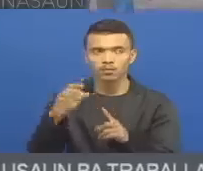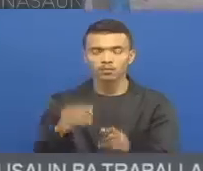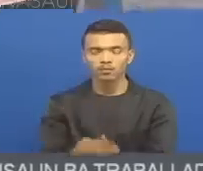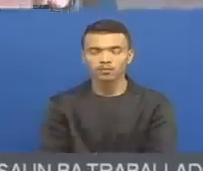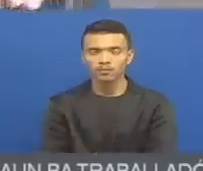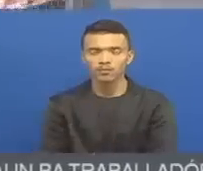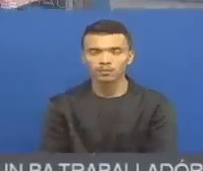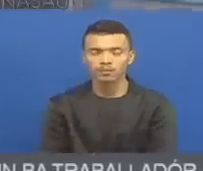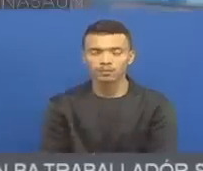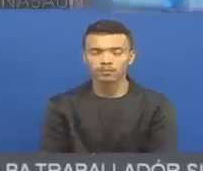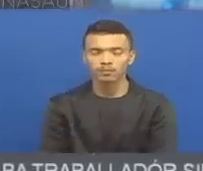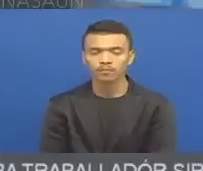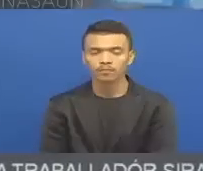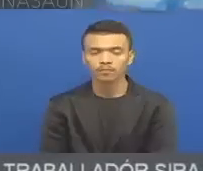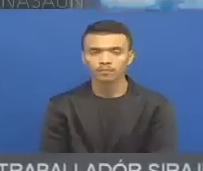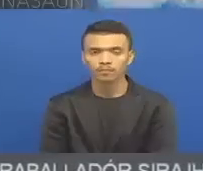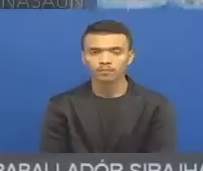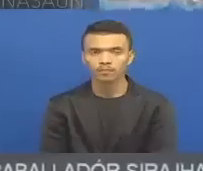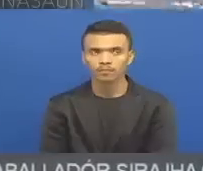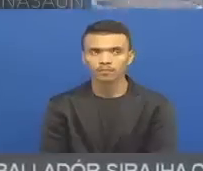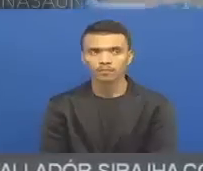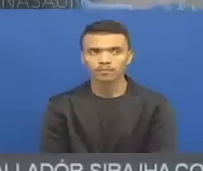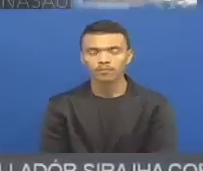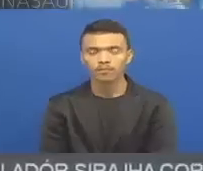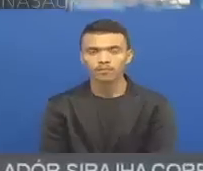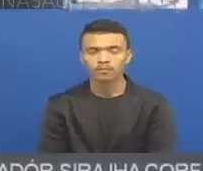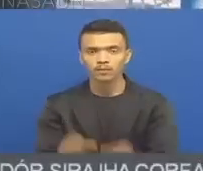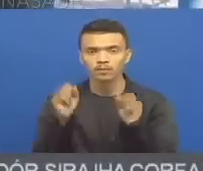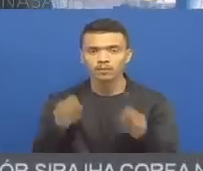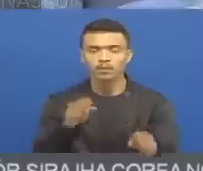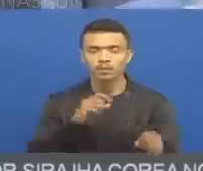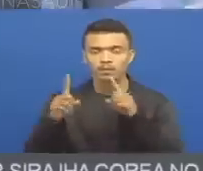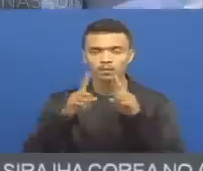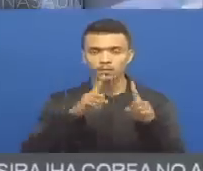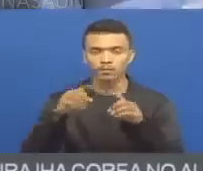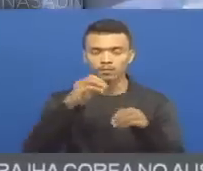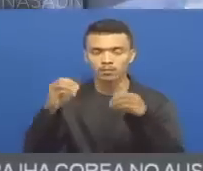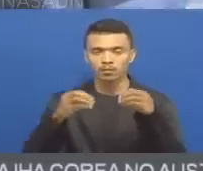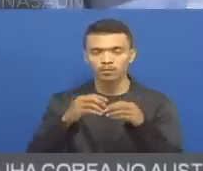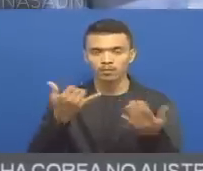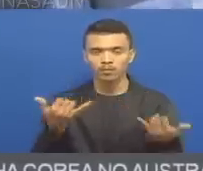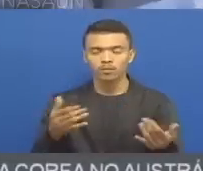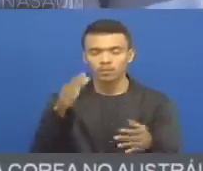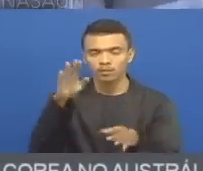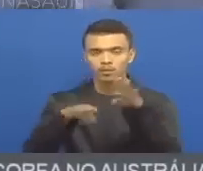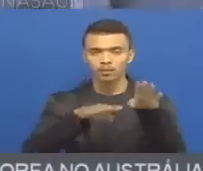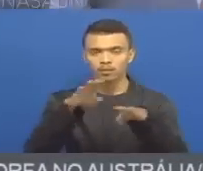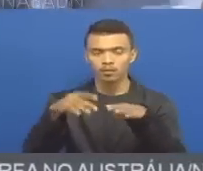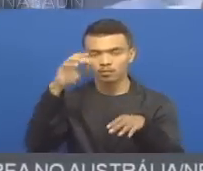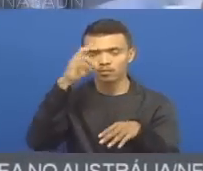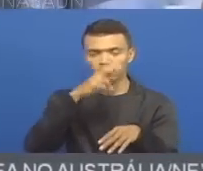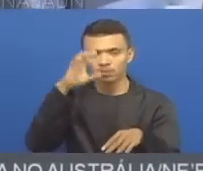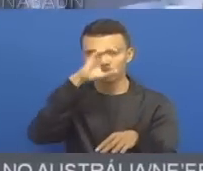Bemaca Sira Halau. Loron dia, senhor. Loron dia, como se vê. Bele culetão quando para a inspeção no Bemaca Tabo Sira Halau e a mercado Taibê Sira.